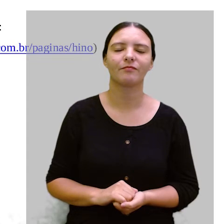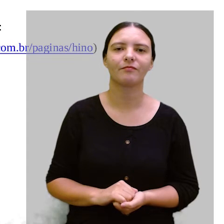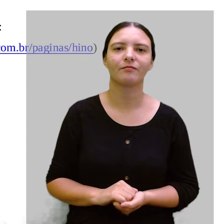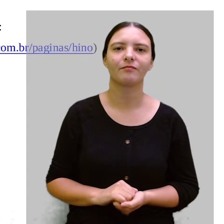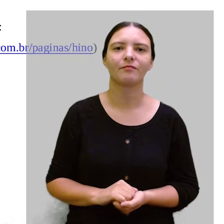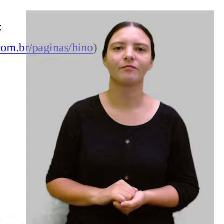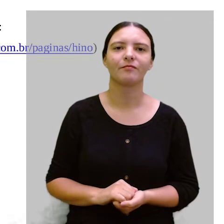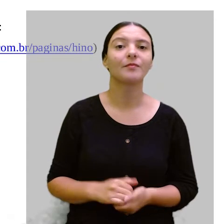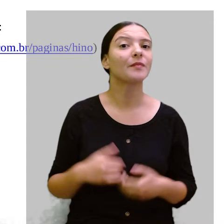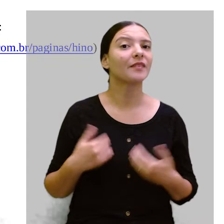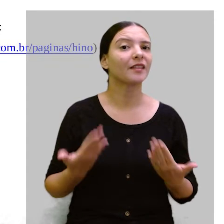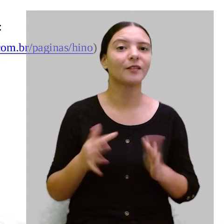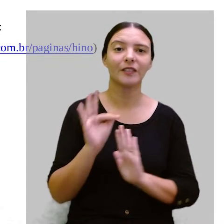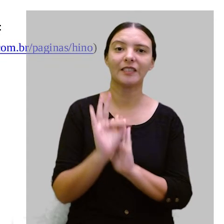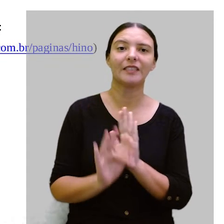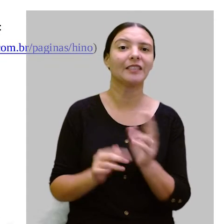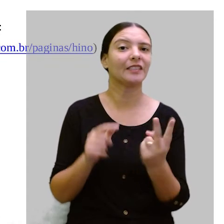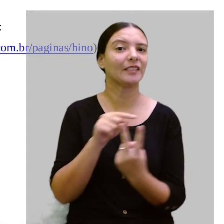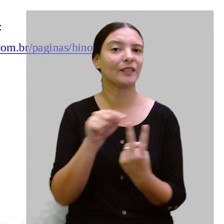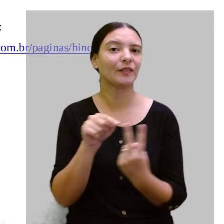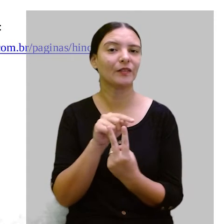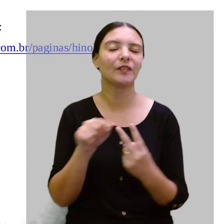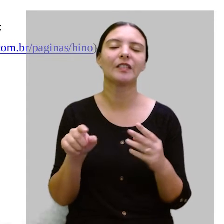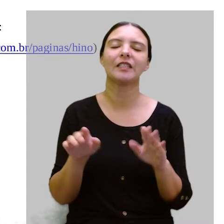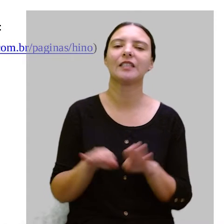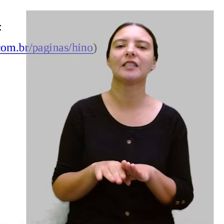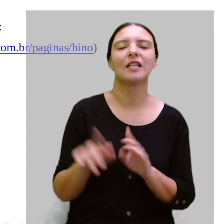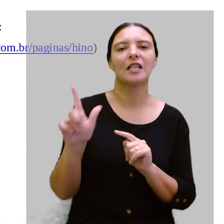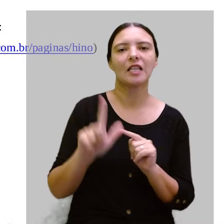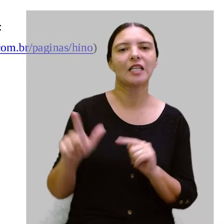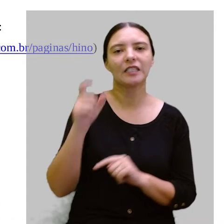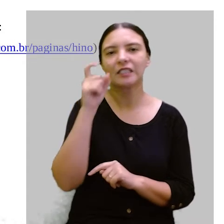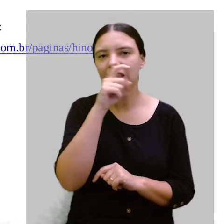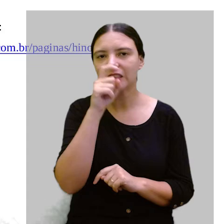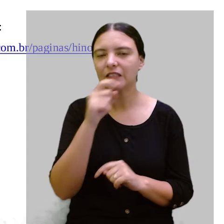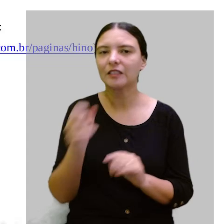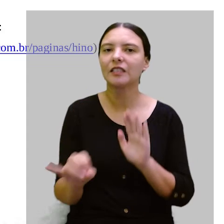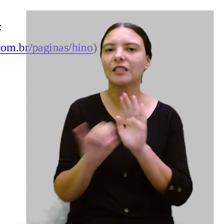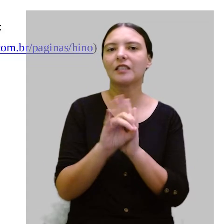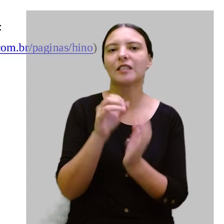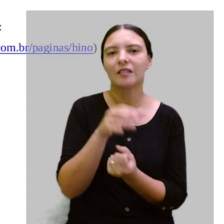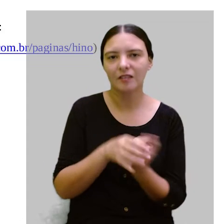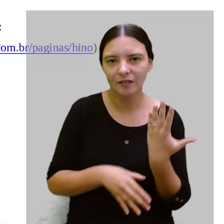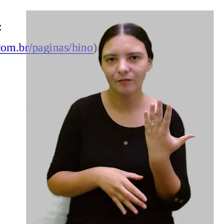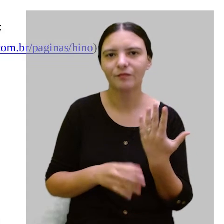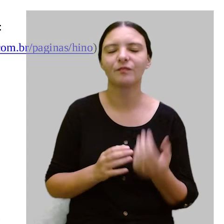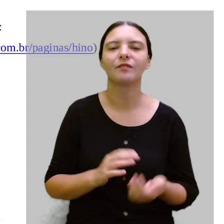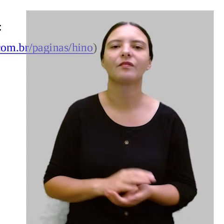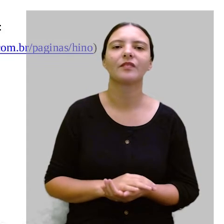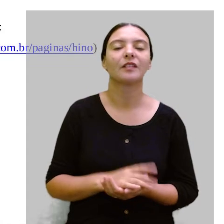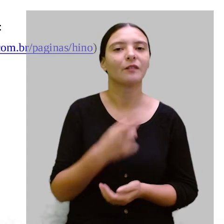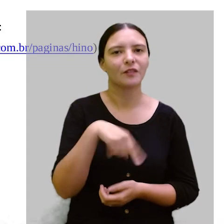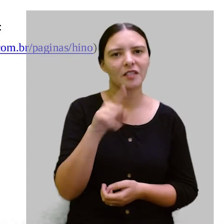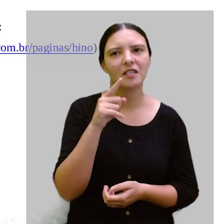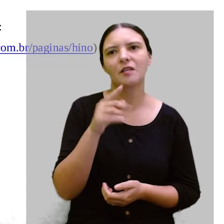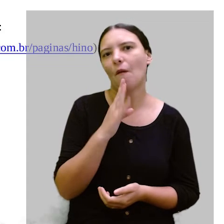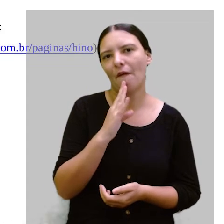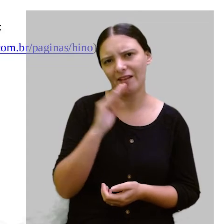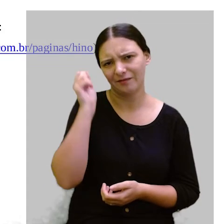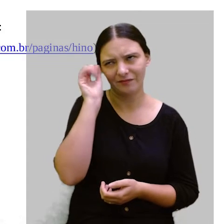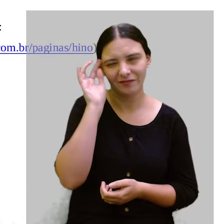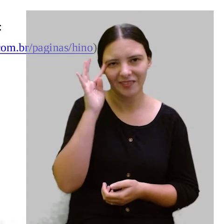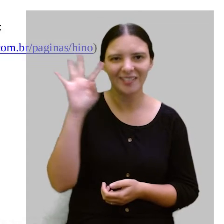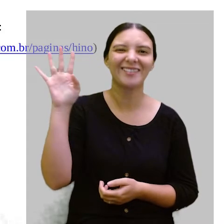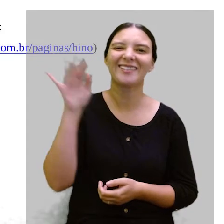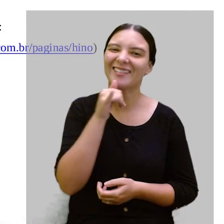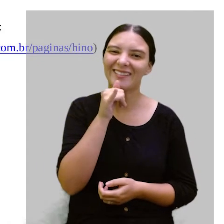esses dois textos também literários, ficcionais, que constroem identidades, né? Vocês devem conhecer, imagino.